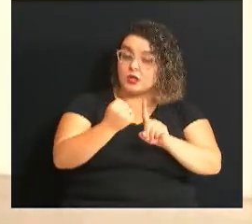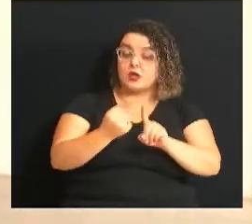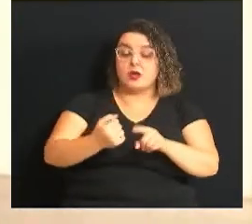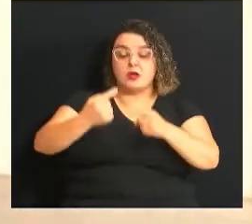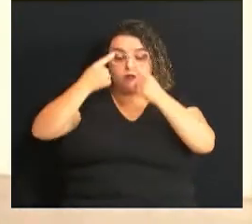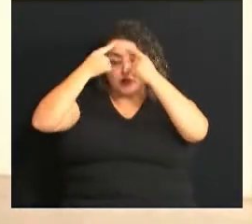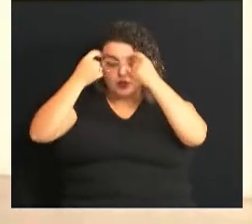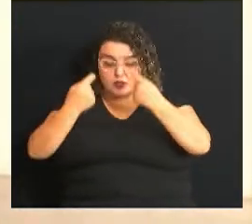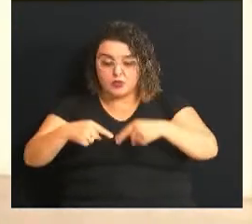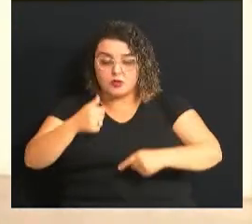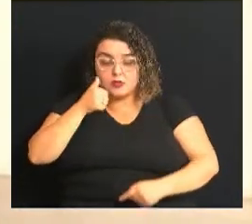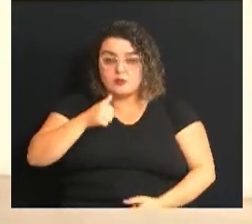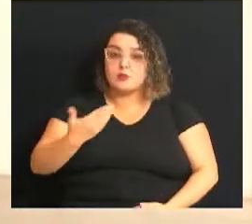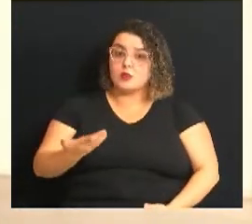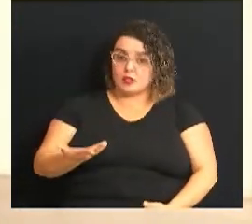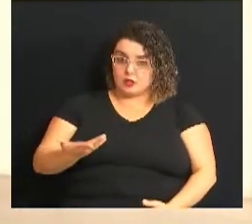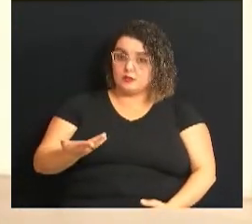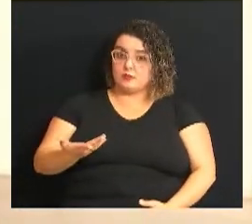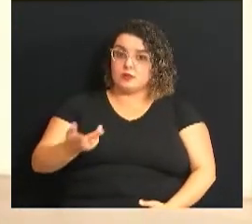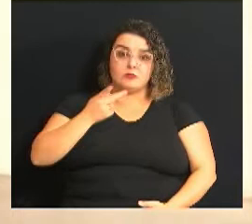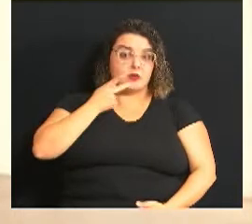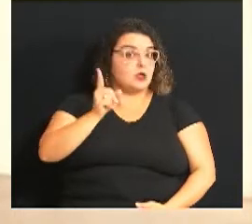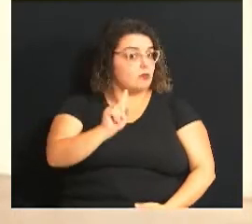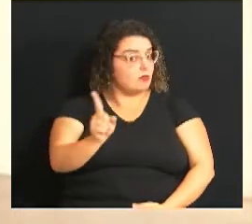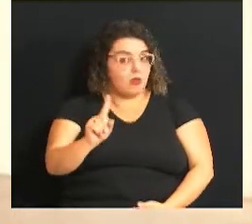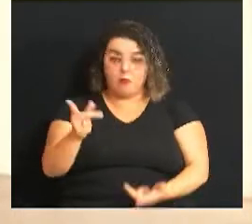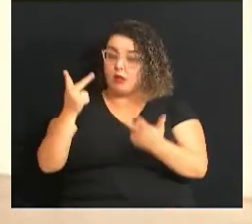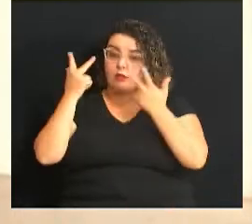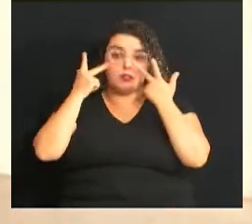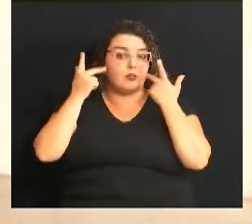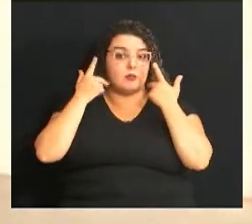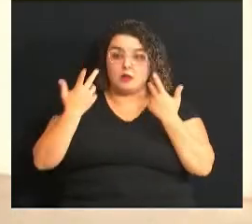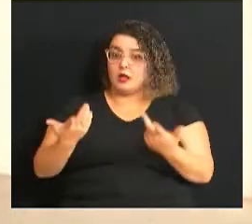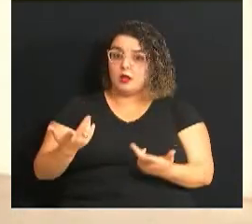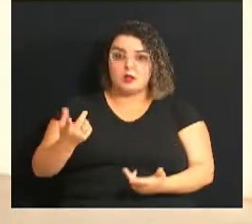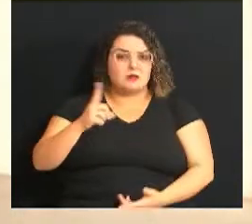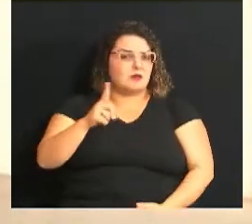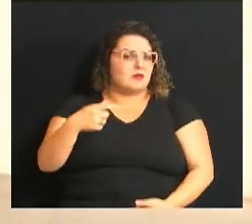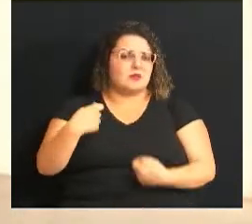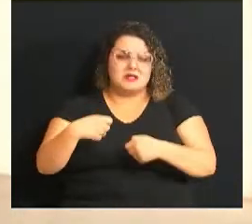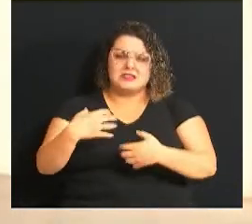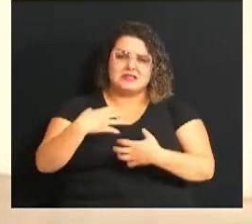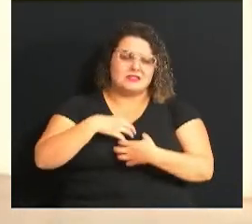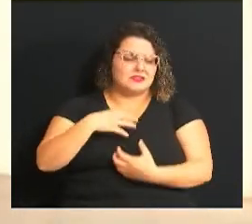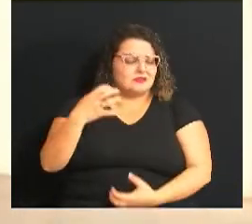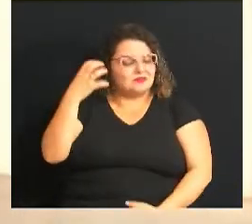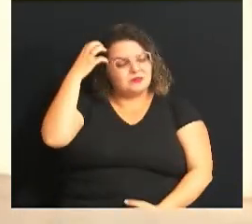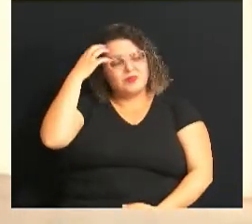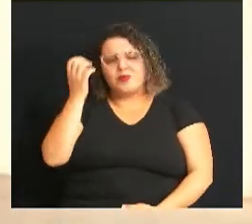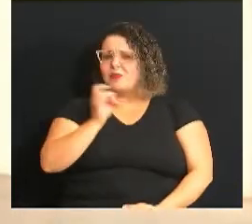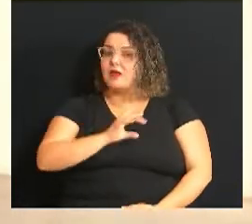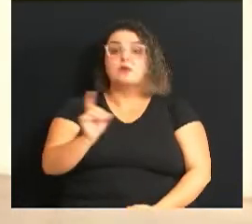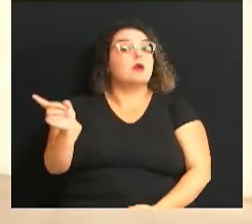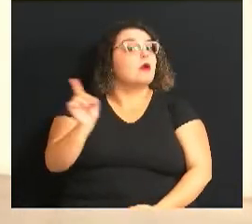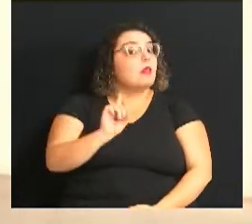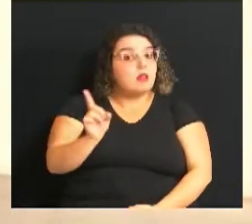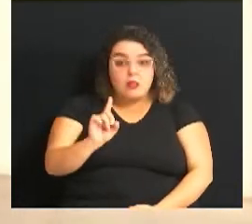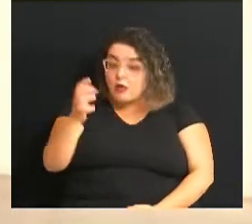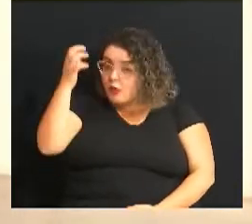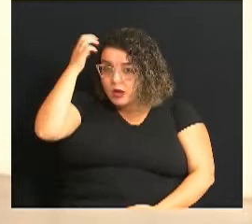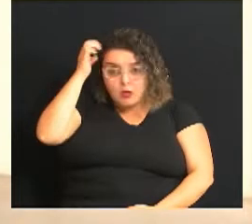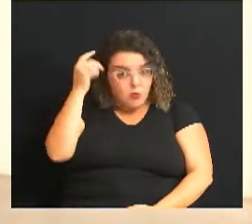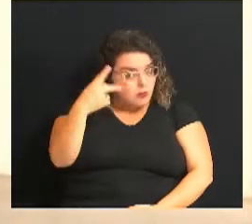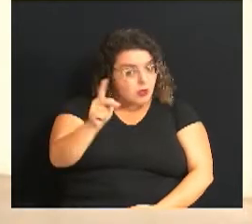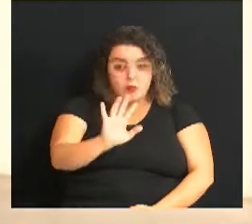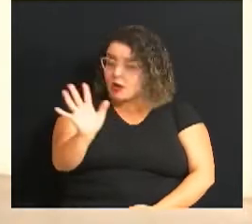para falar que isso não é normal. Não precisa se sentir culpada, não precisa ter medo, a culpa não é sua. E